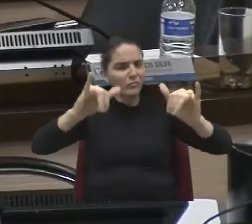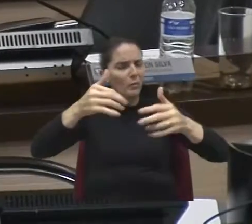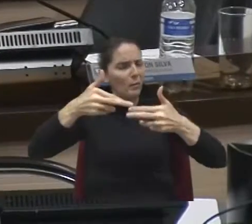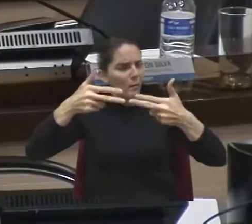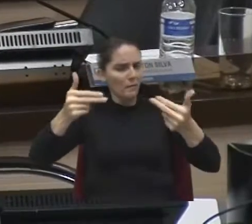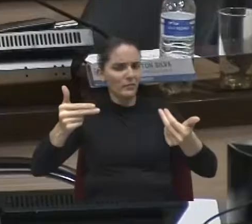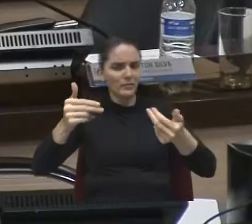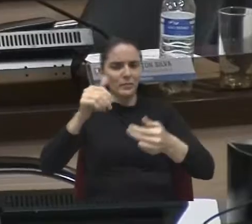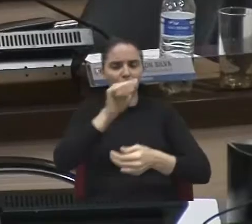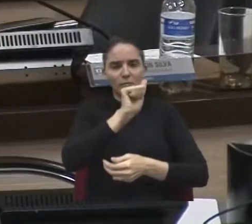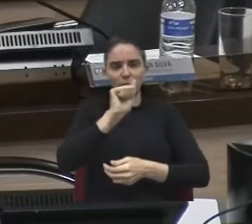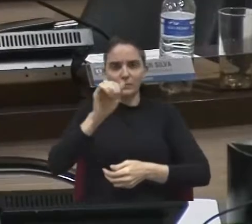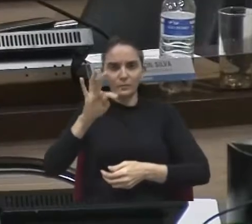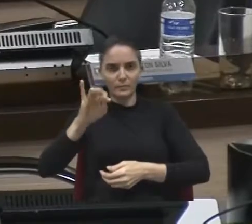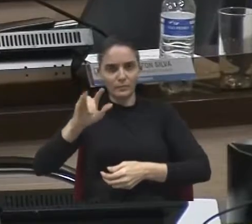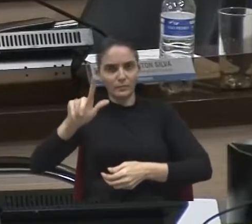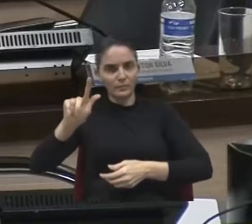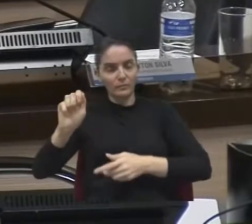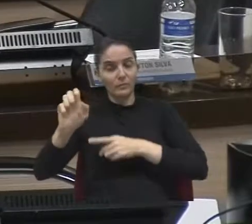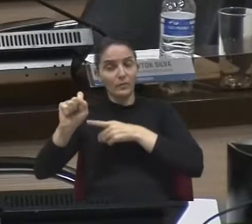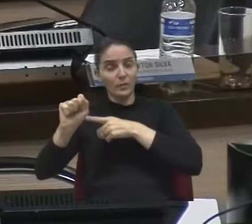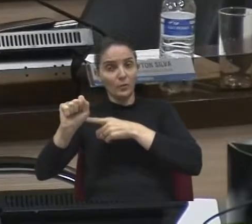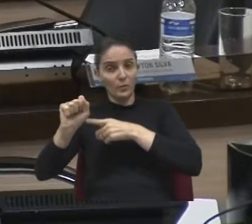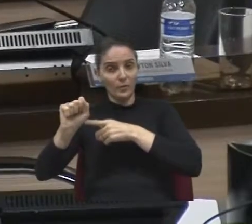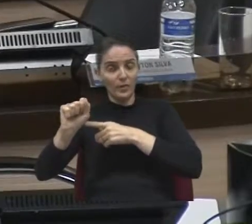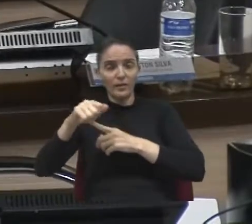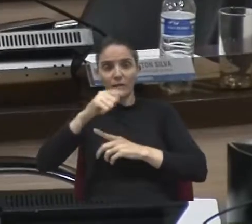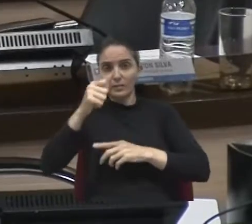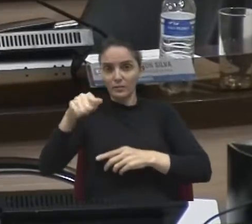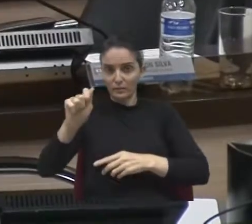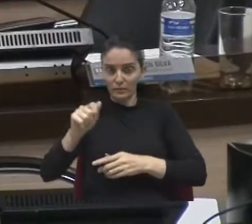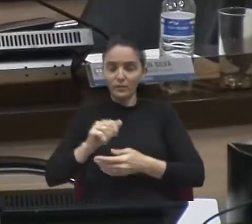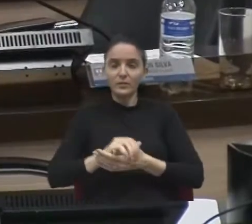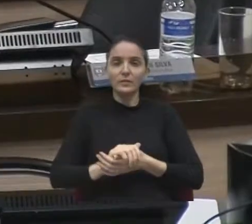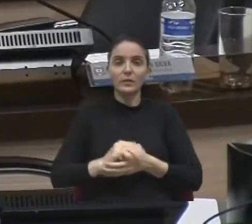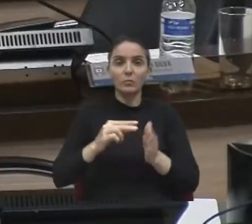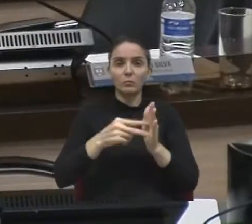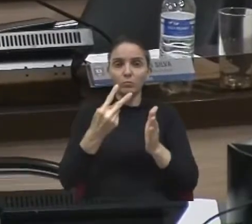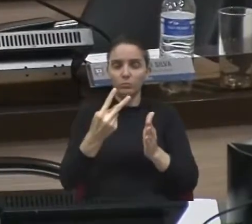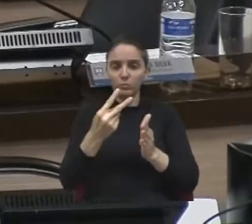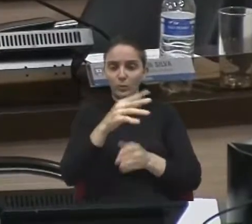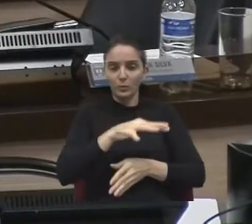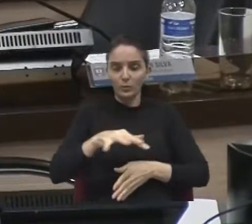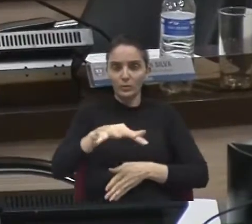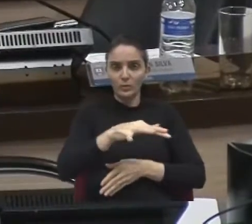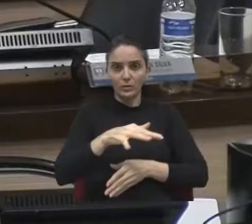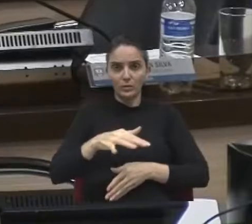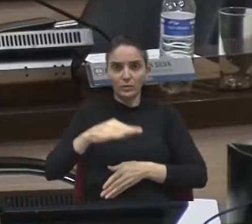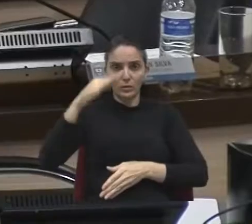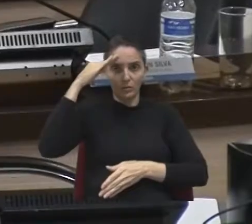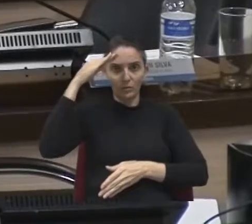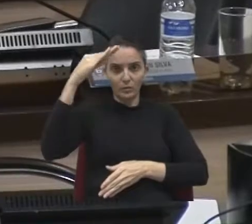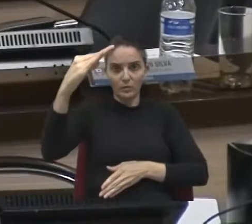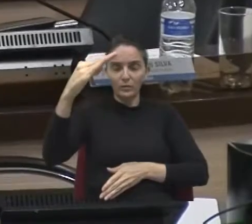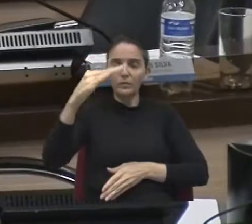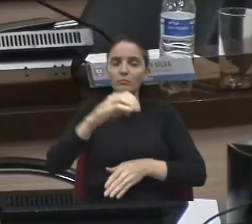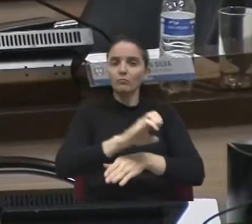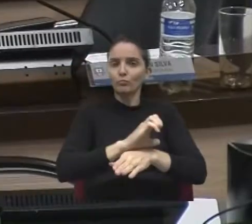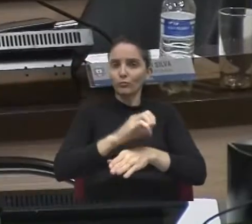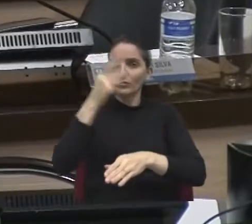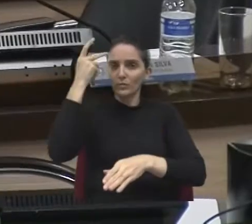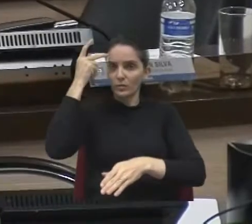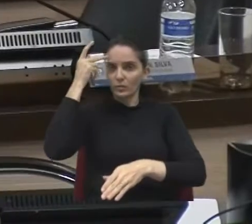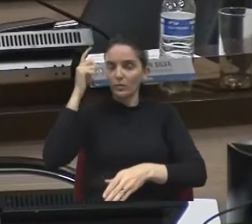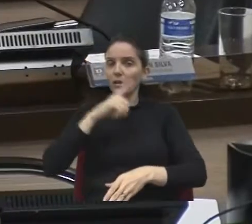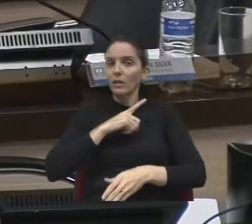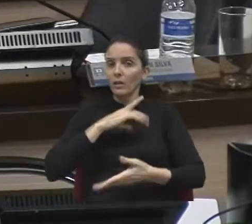primeira associação juridicamente constituída da 2ª Região Militar do Estado de São Paulo a ter oficialmente